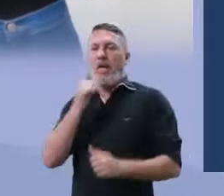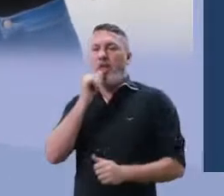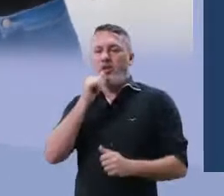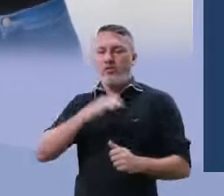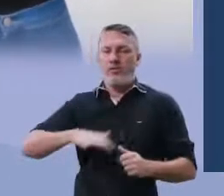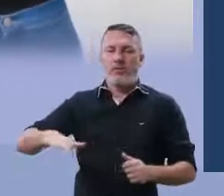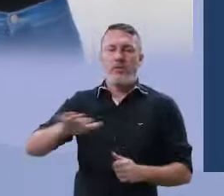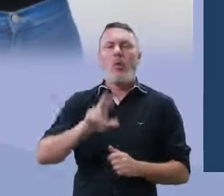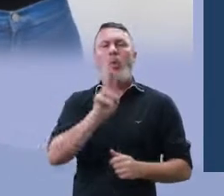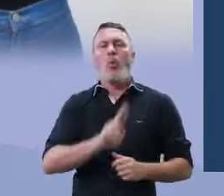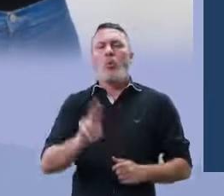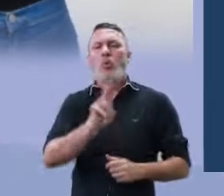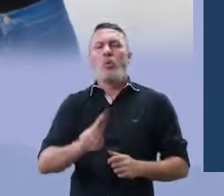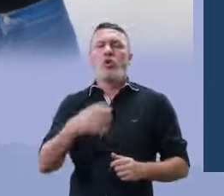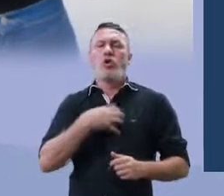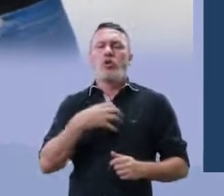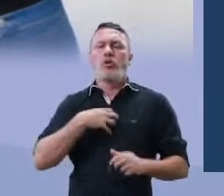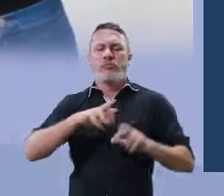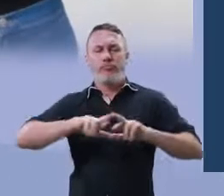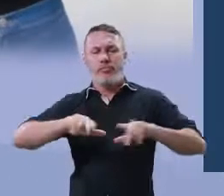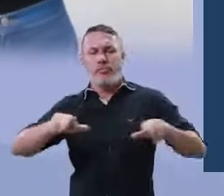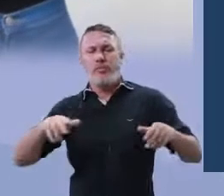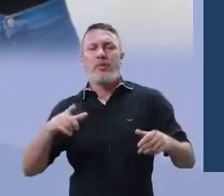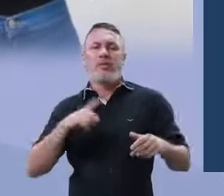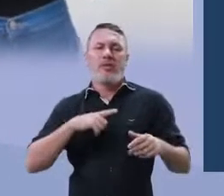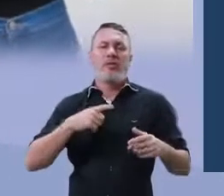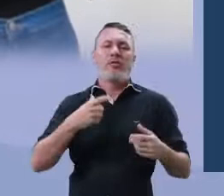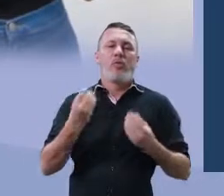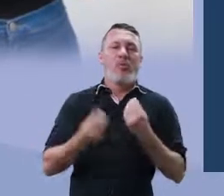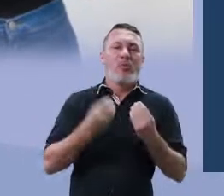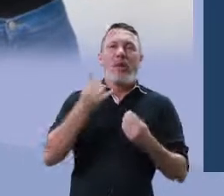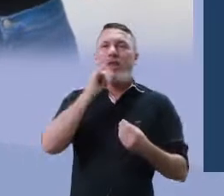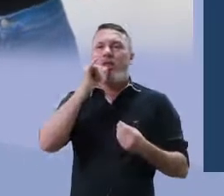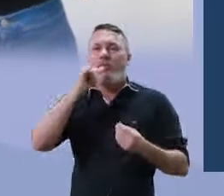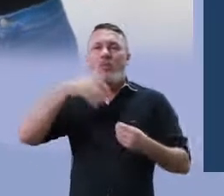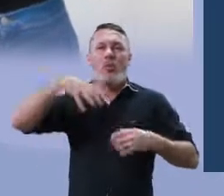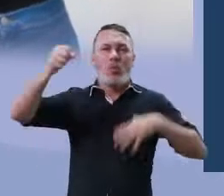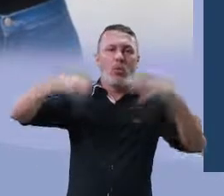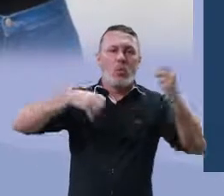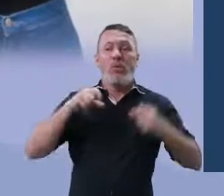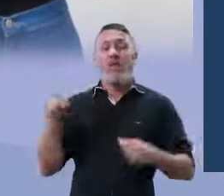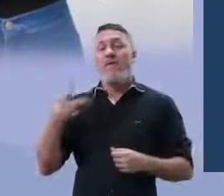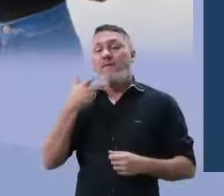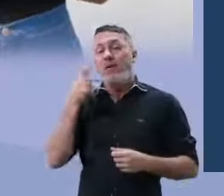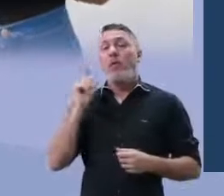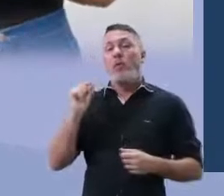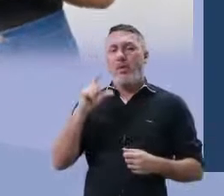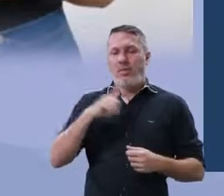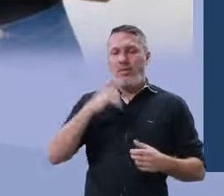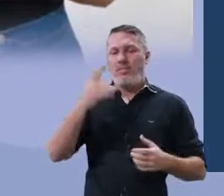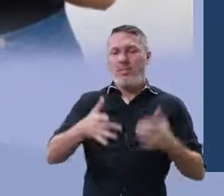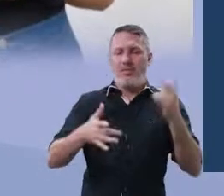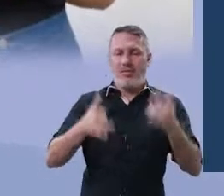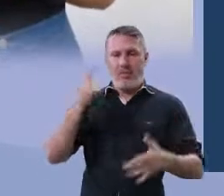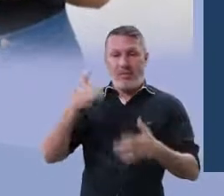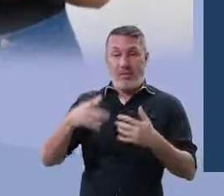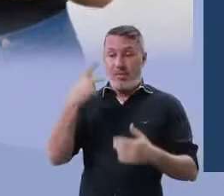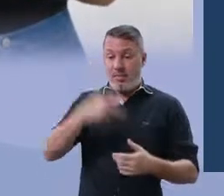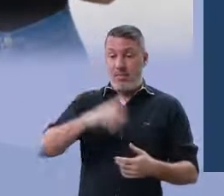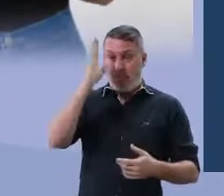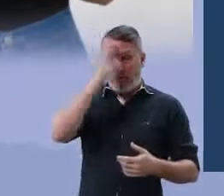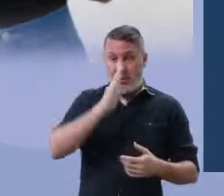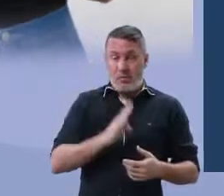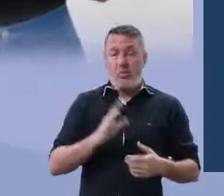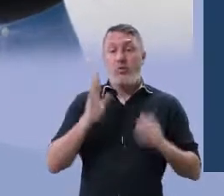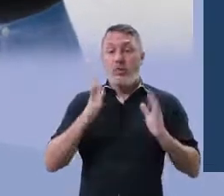em energia. Está falando de várias formas de utilização de maneiras diferentes da energia. E aí ele fala que